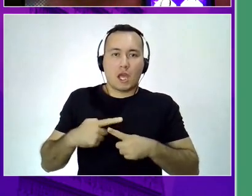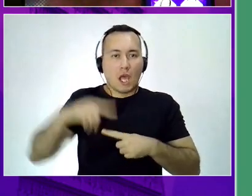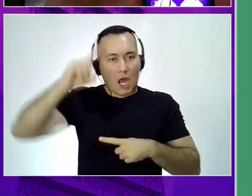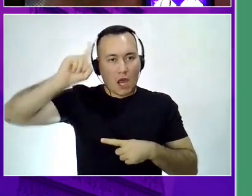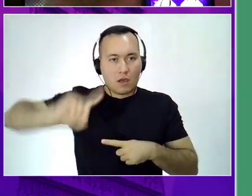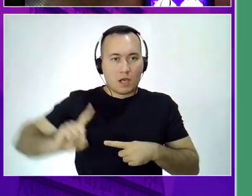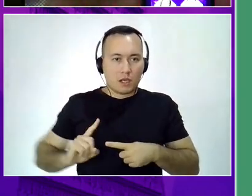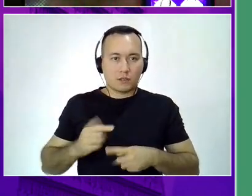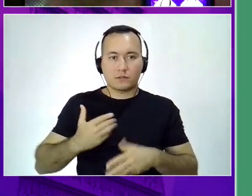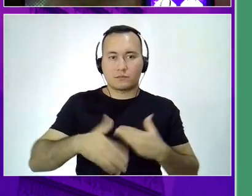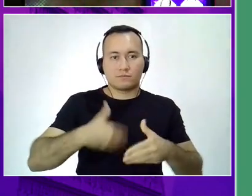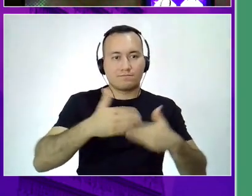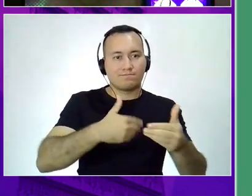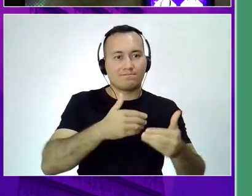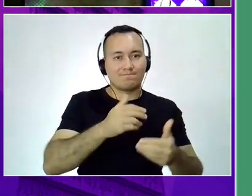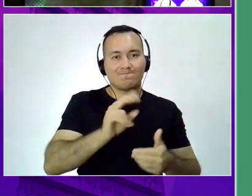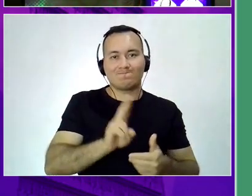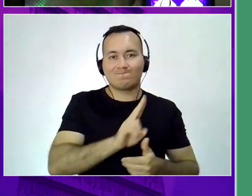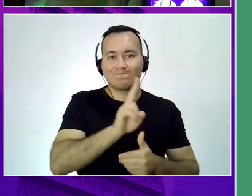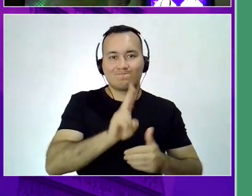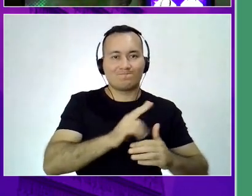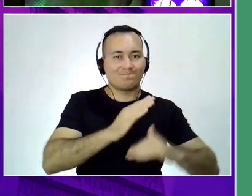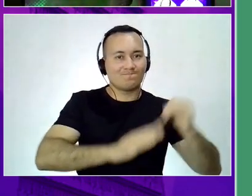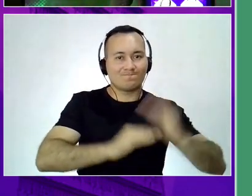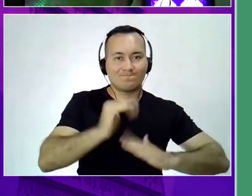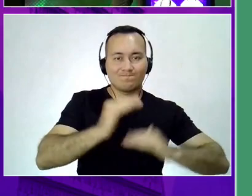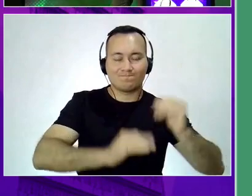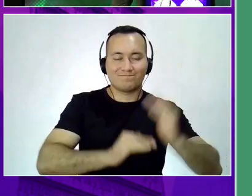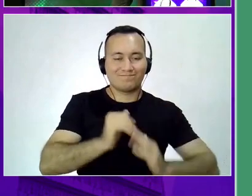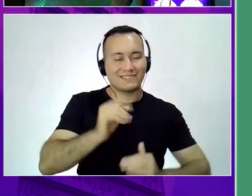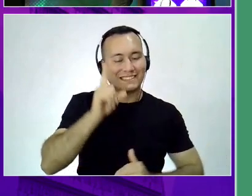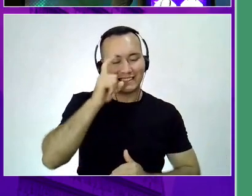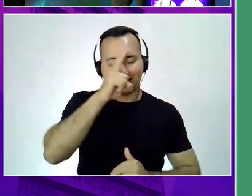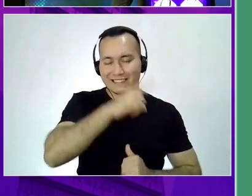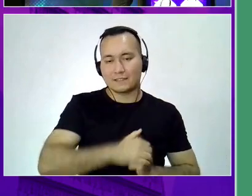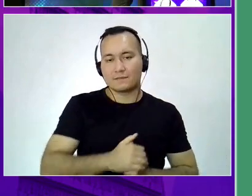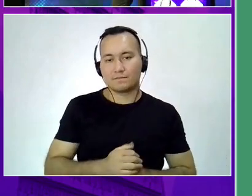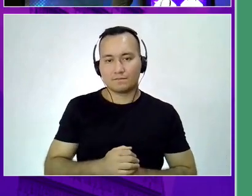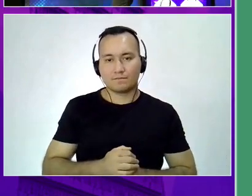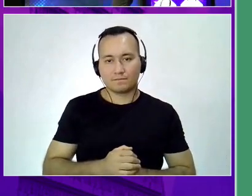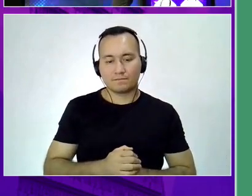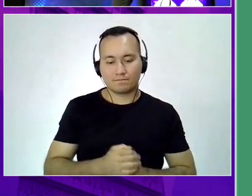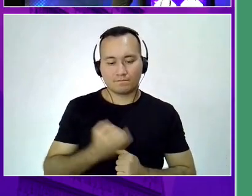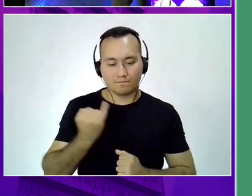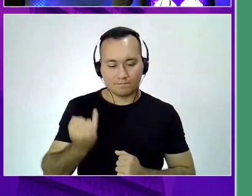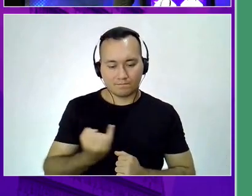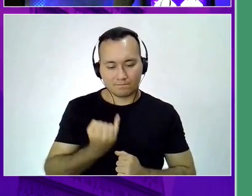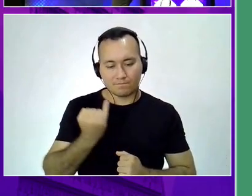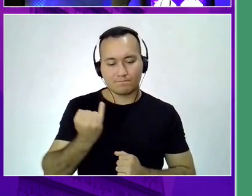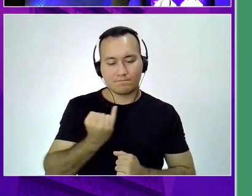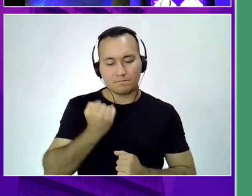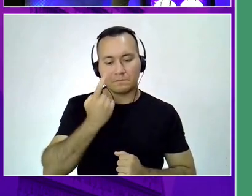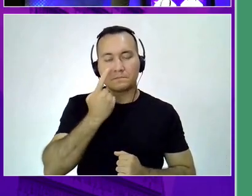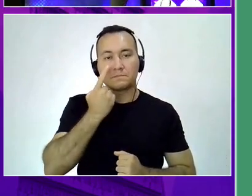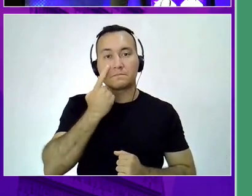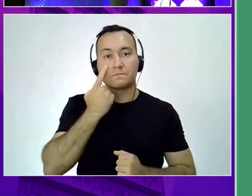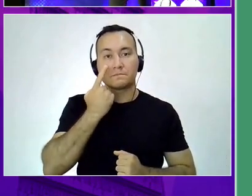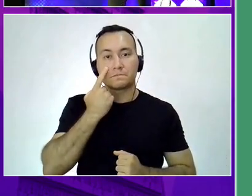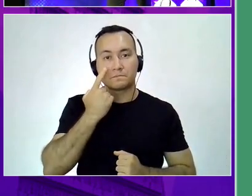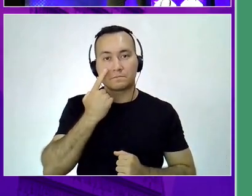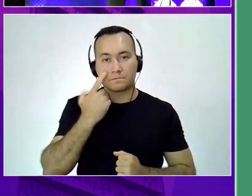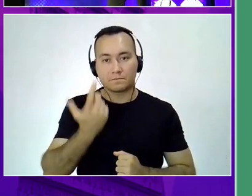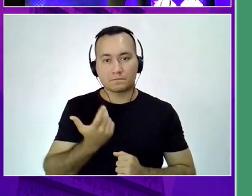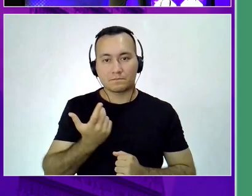dos pipelines é essencial. Para escolher uma ferramenta que permita a implantação dos pipelines, eu tenho que focar mais